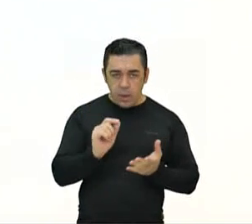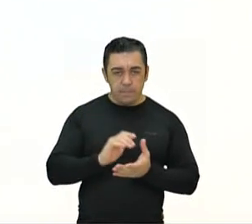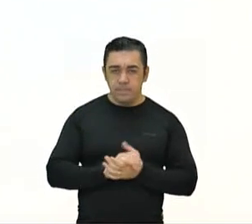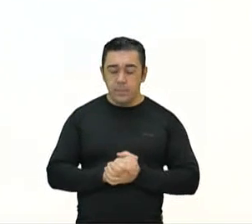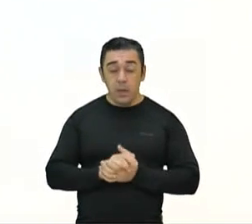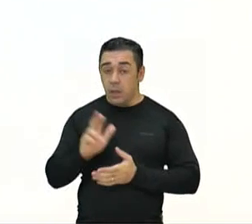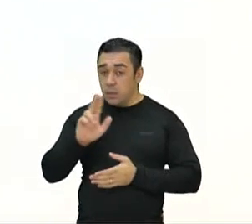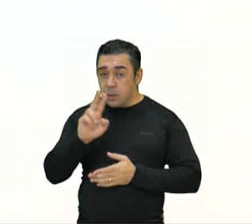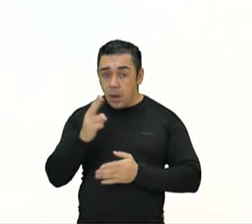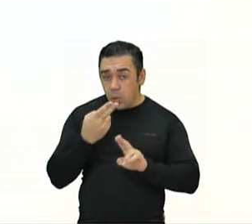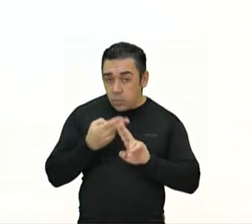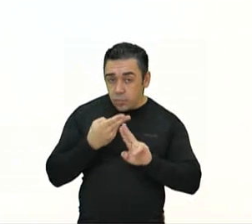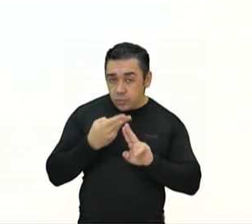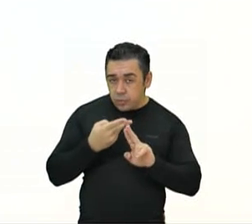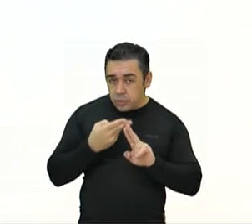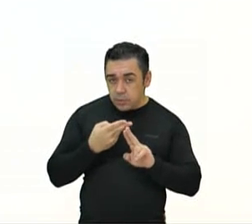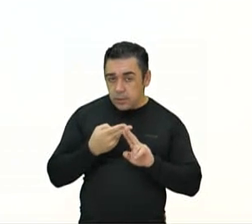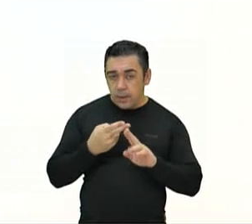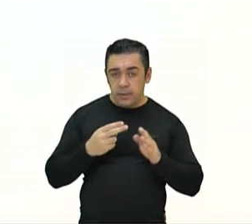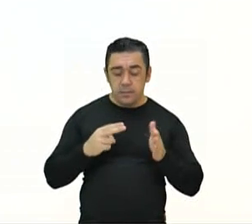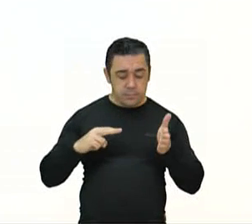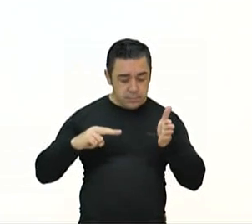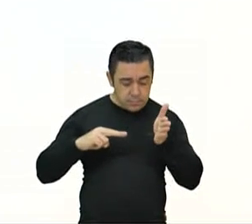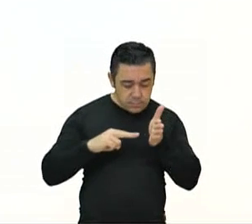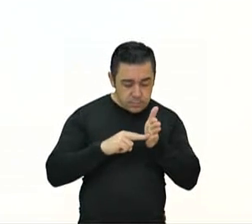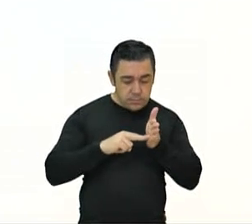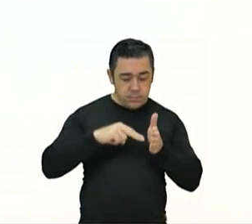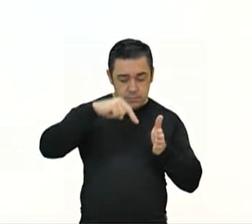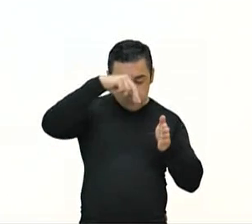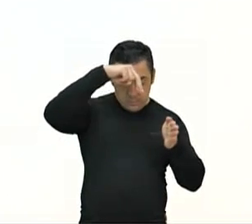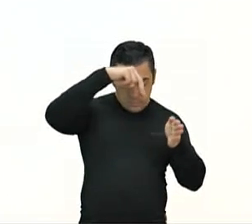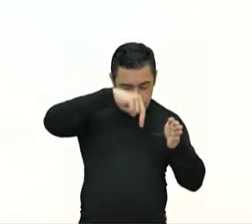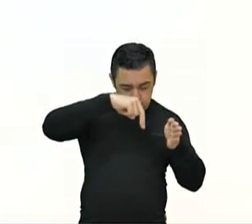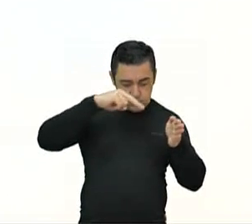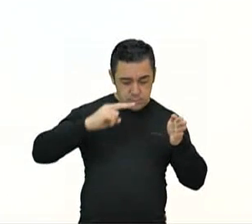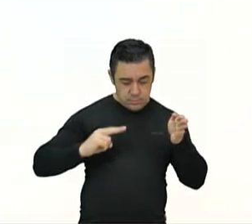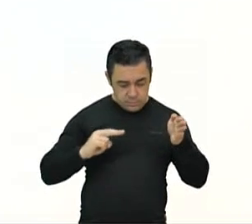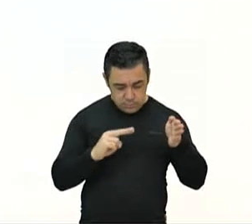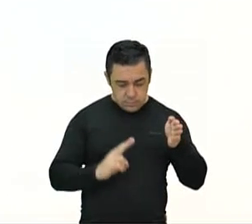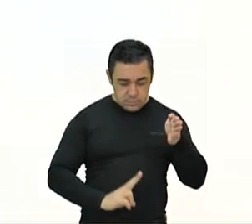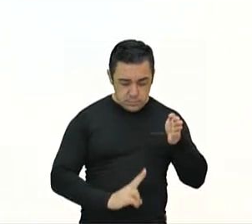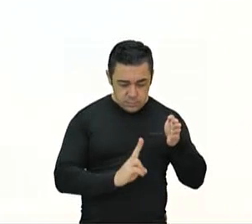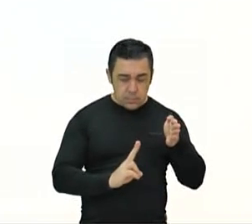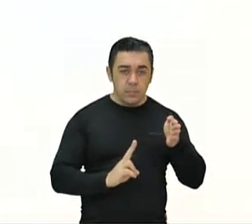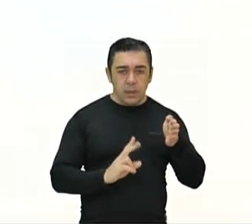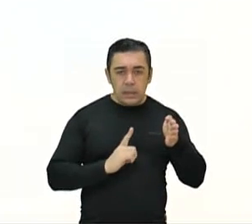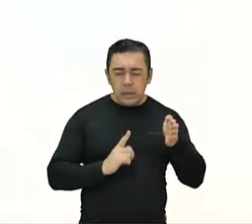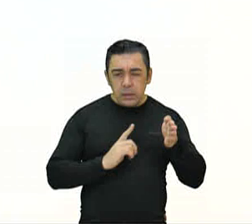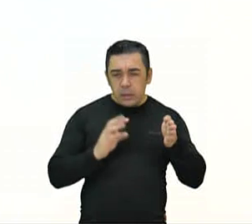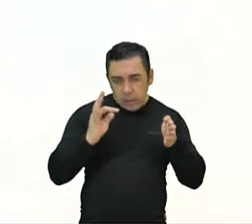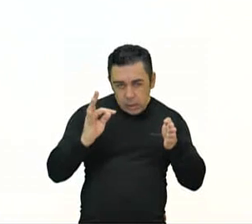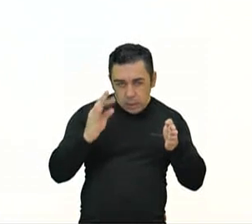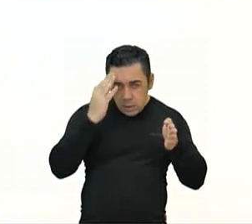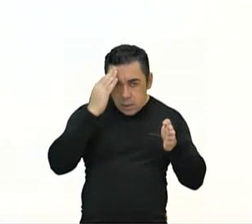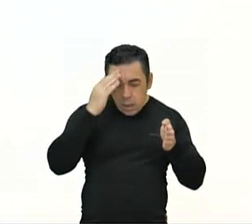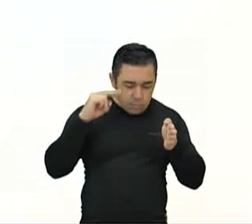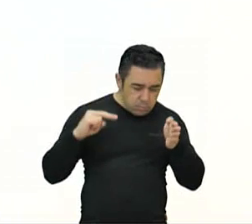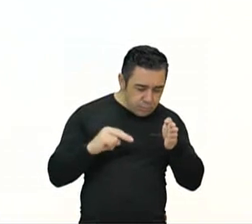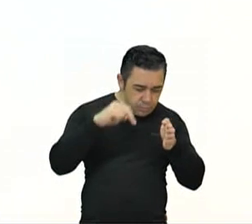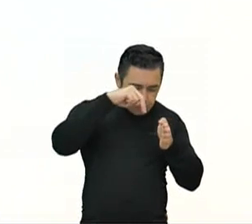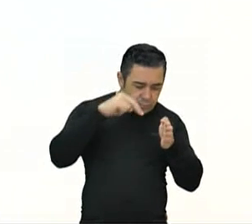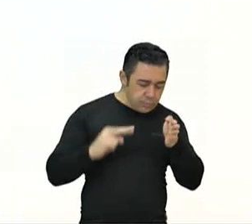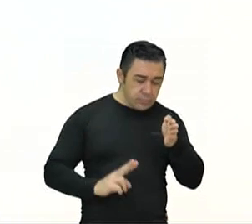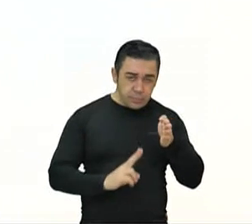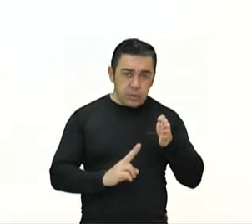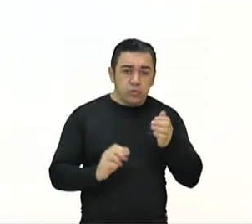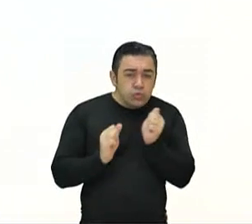não utilize, em hipótese alguma, pinos T, ou benjamins, né, ou similares para ligação de